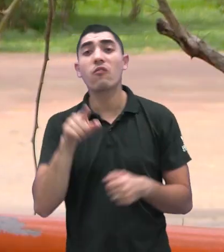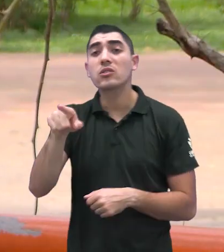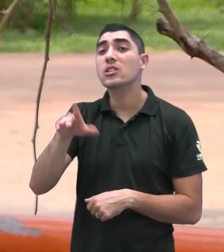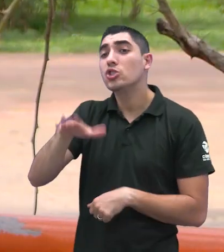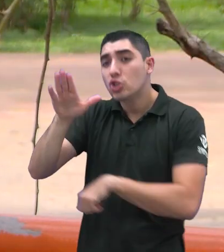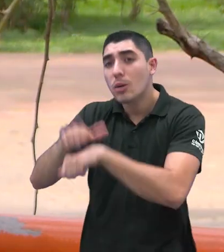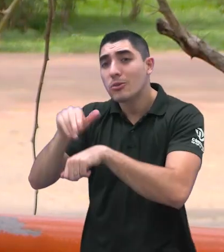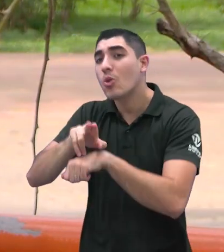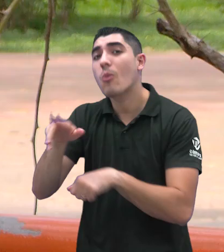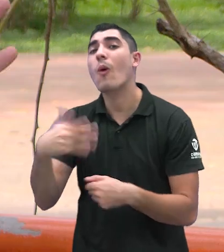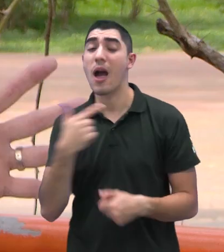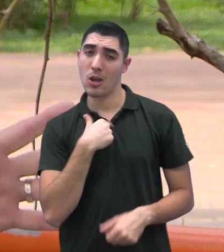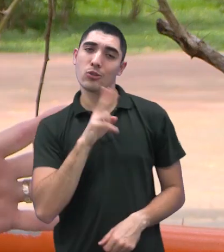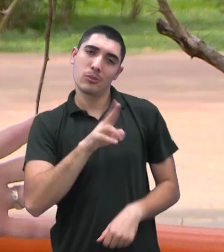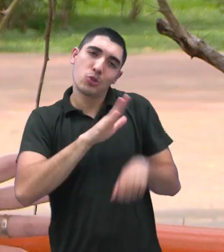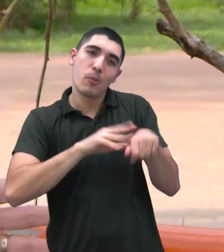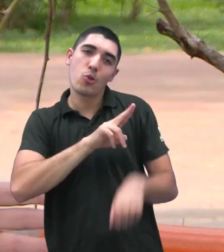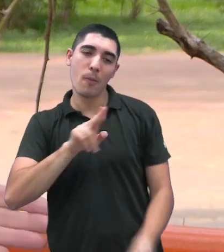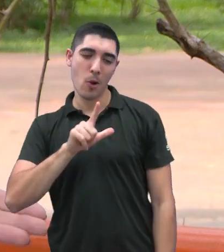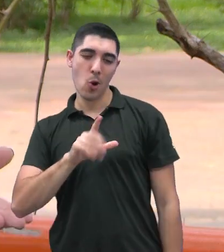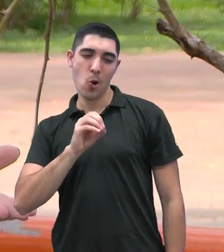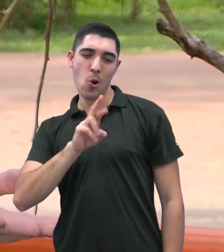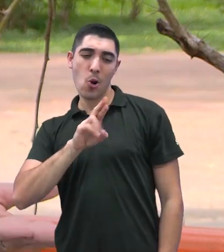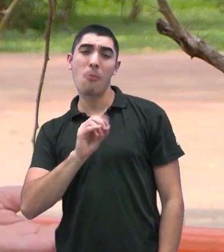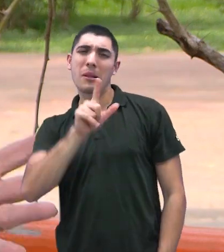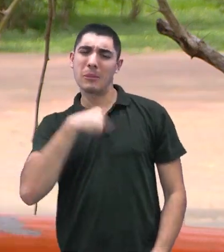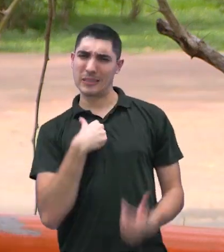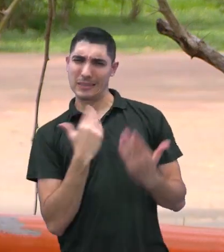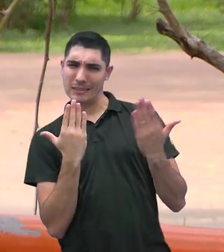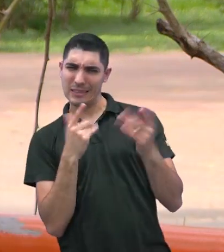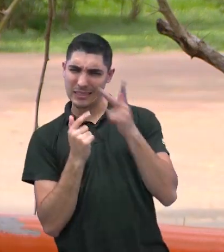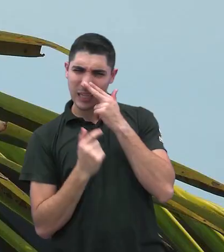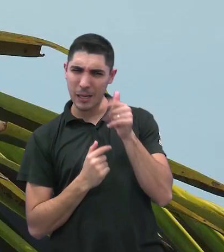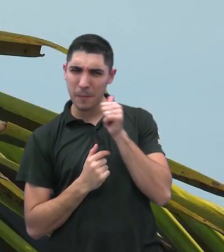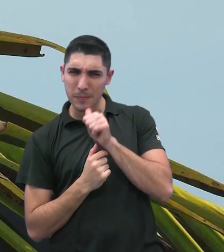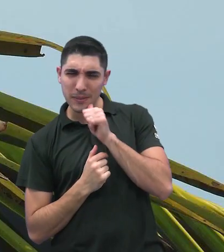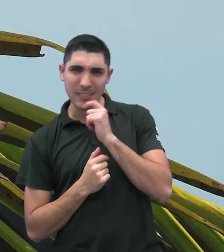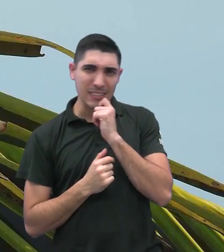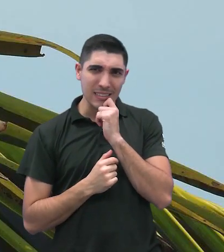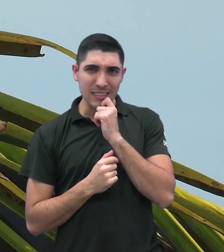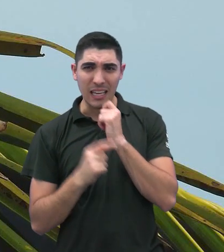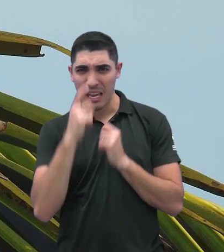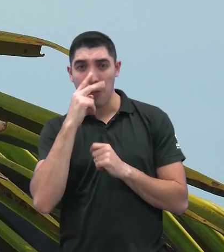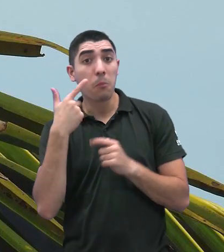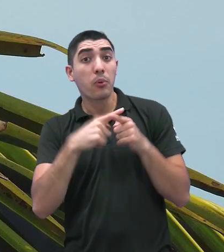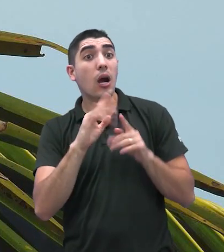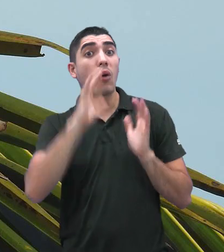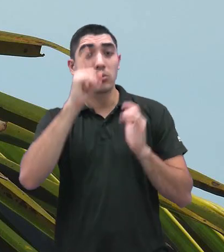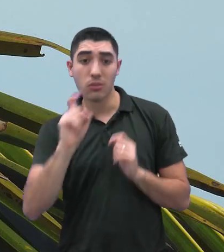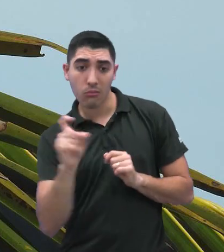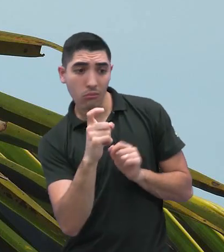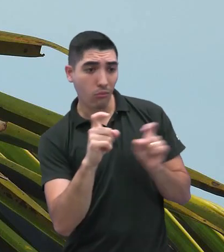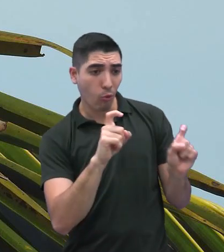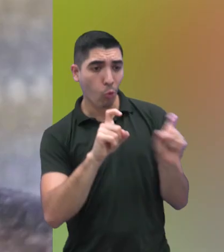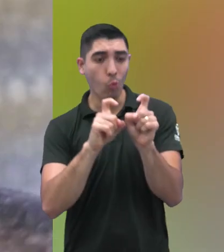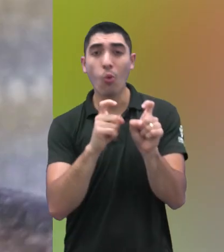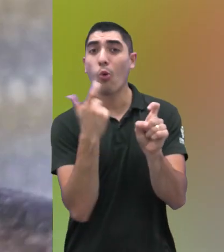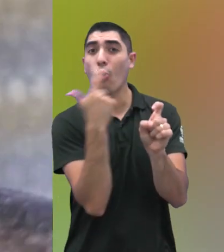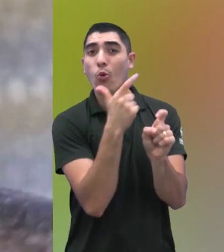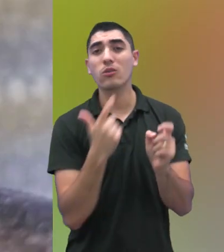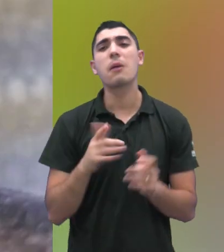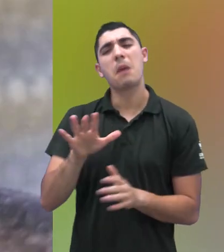era o nome? Eu chamava de louro, mas depois eu comecei a desconfiar que era fêmea, né? Porque surgiu um outro aqui, eu falei, será que é namoradinho? Mas